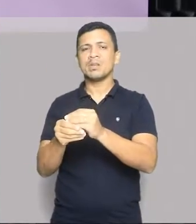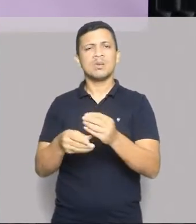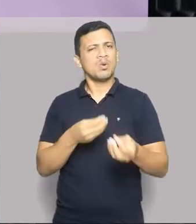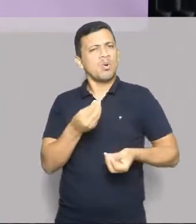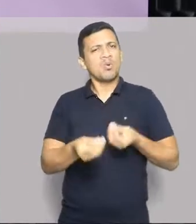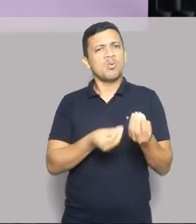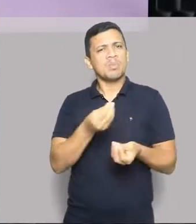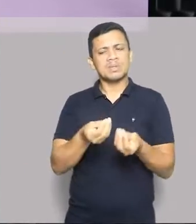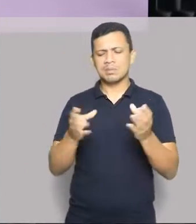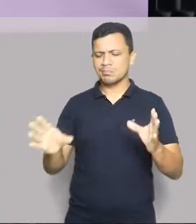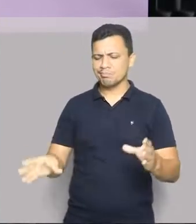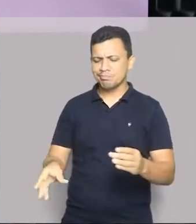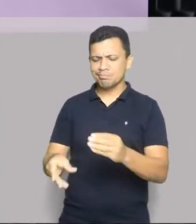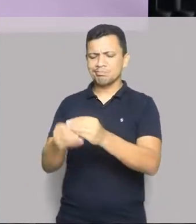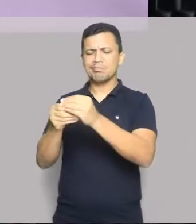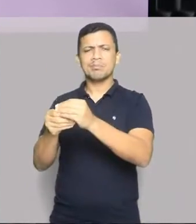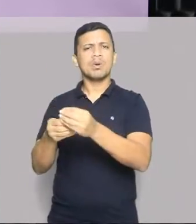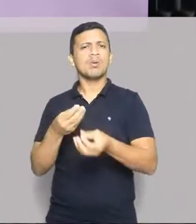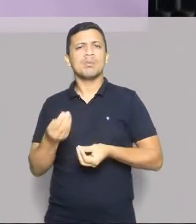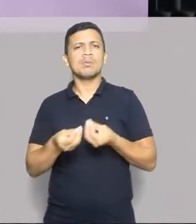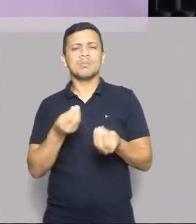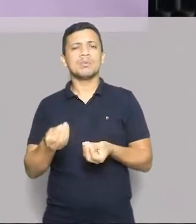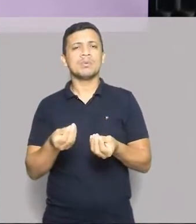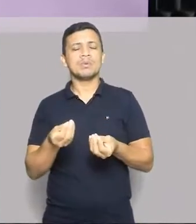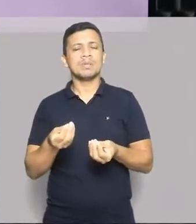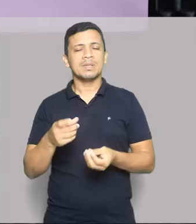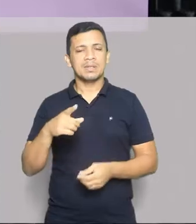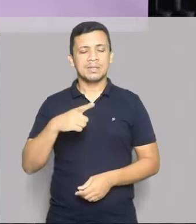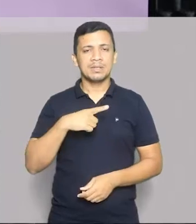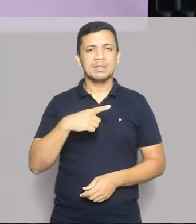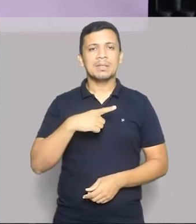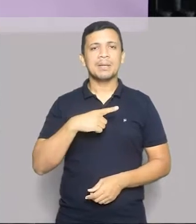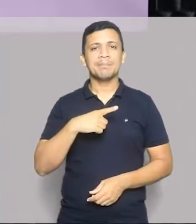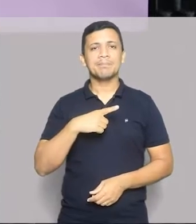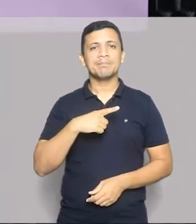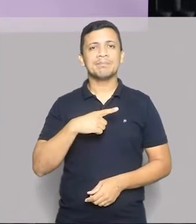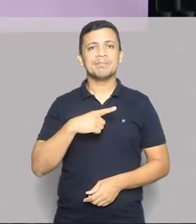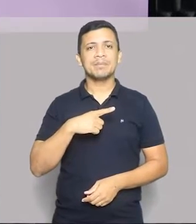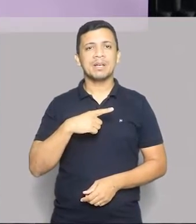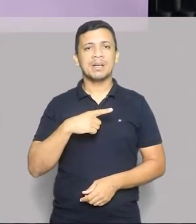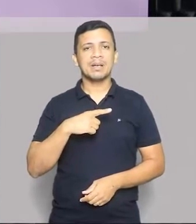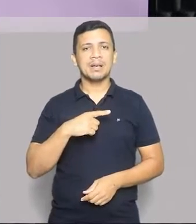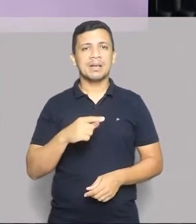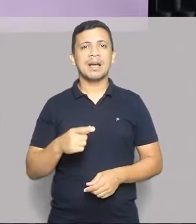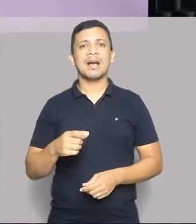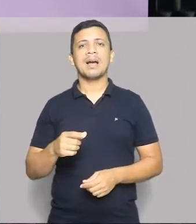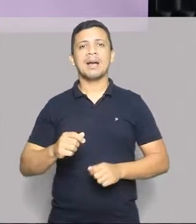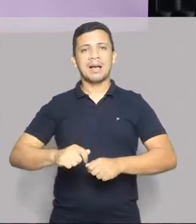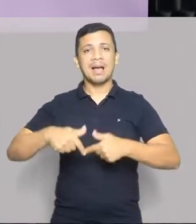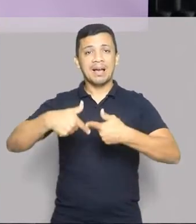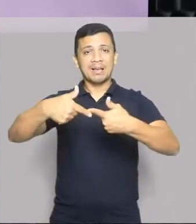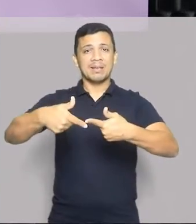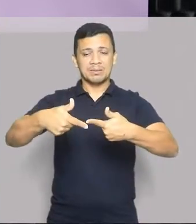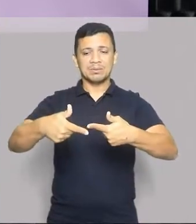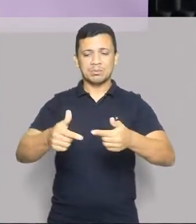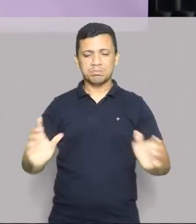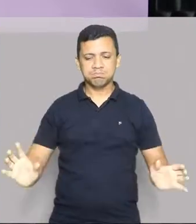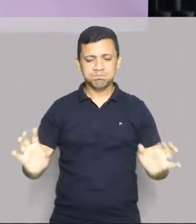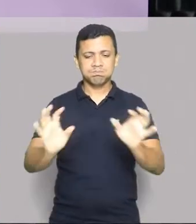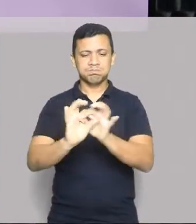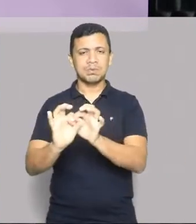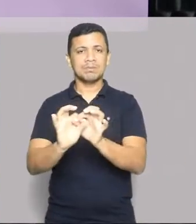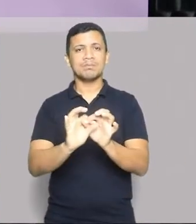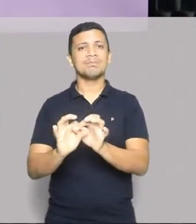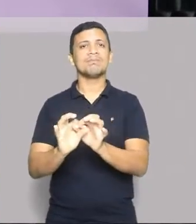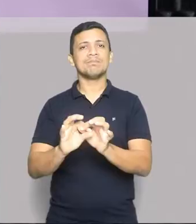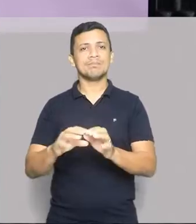que sentido? No sentido de que aqui você vai ter a soma de ações, certo? O